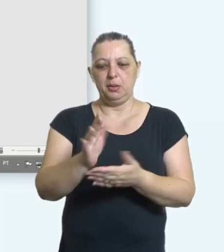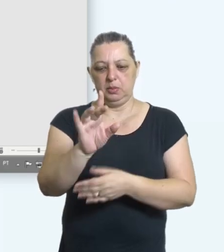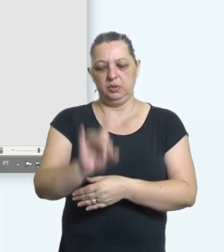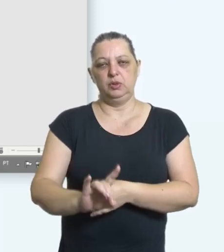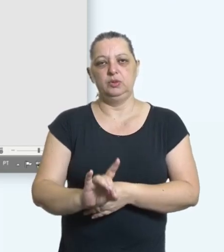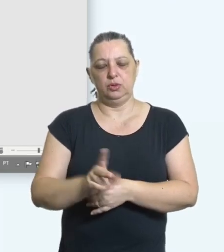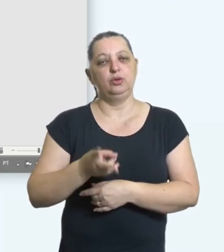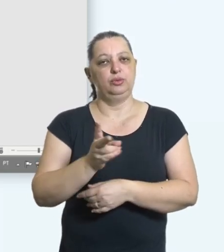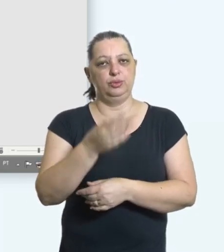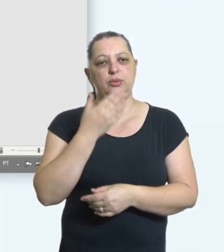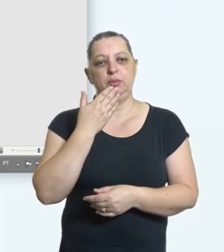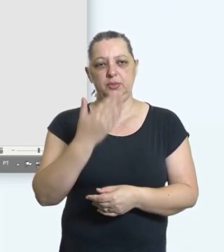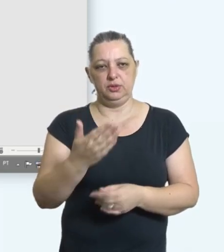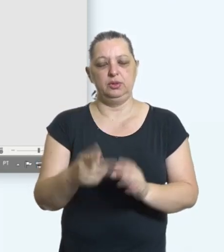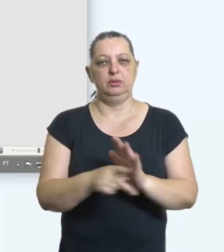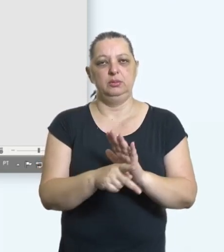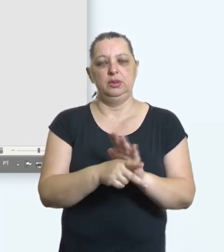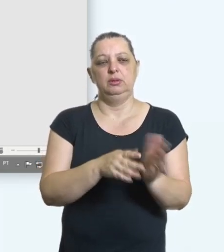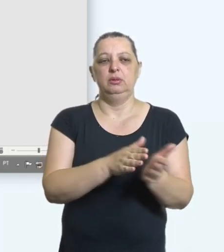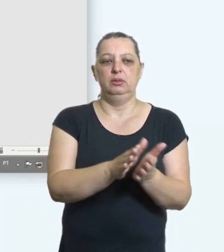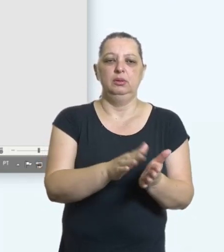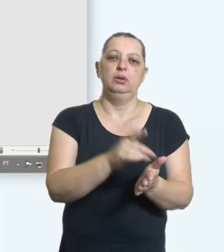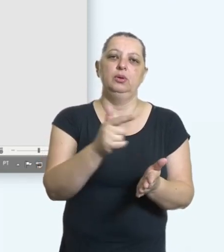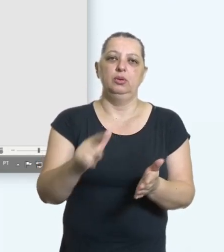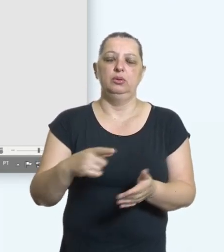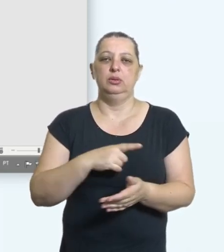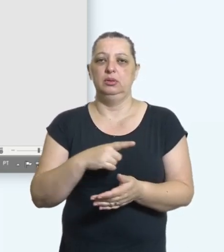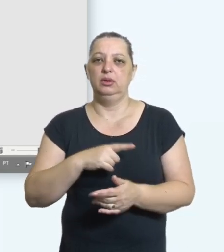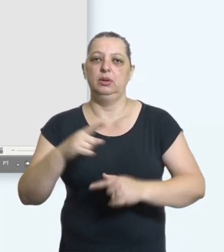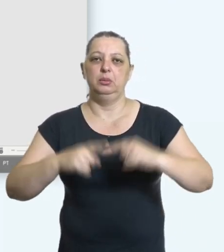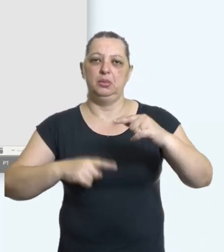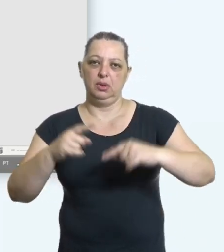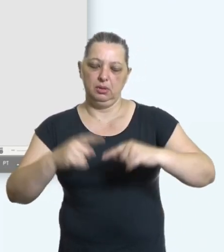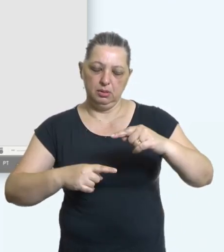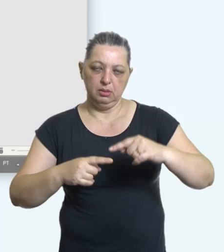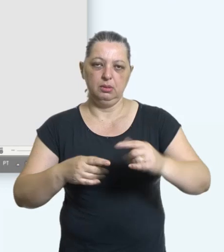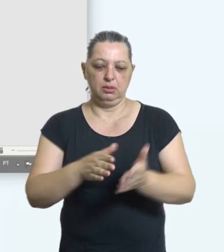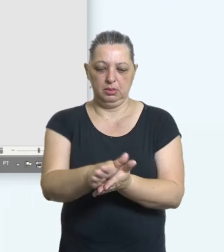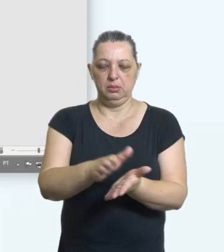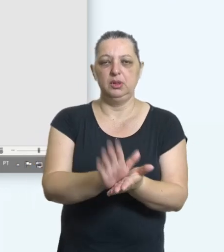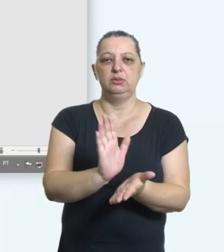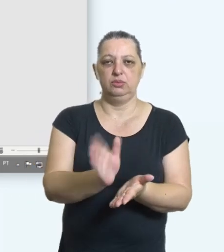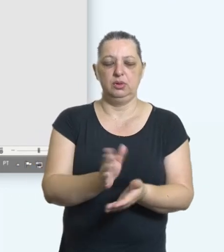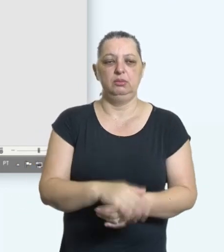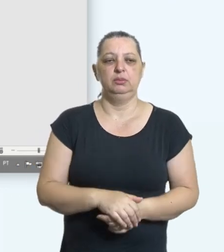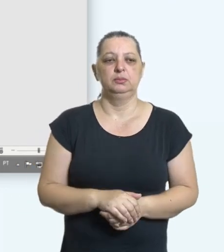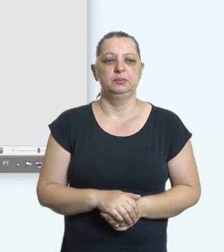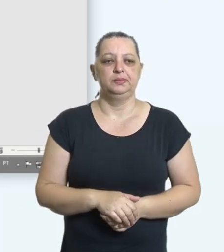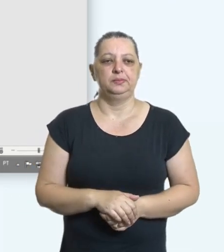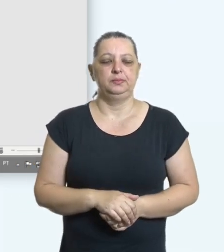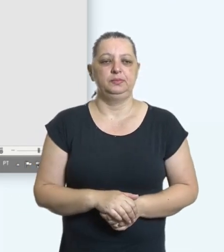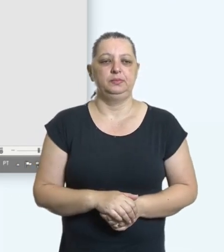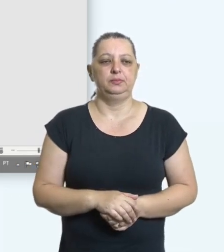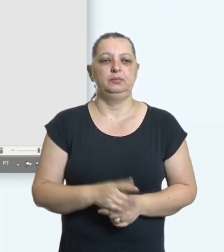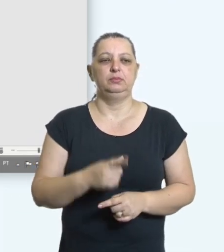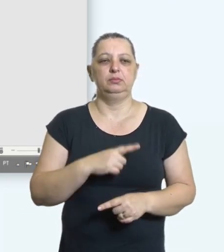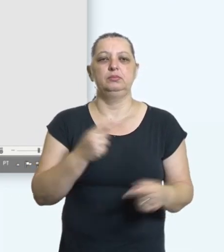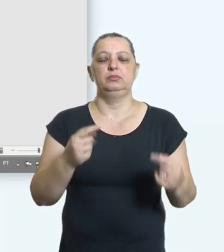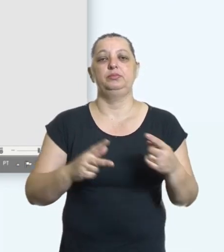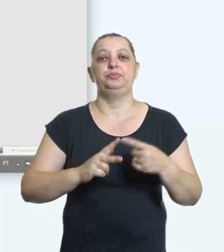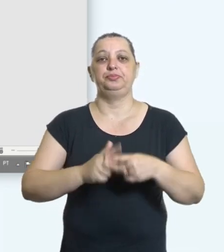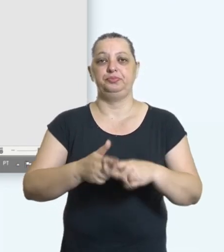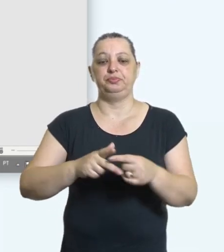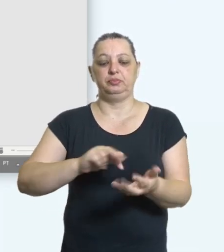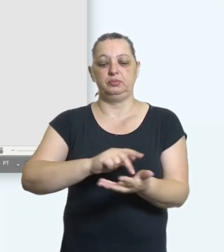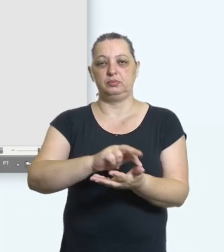material porque o aluno ou não se adapta, ou prefere também ter o material impresso. Então, para esses casos, nós estamos dando ferramentas